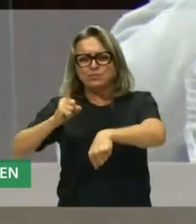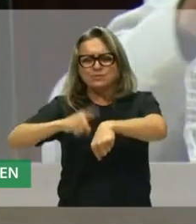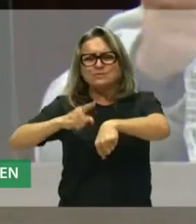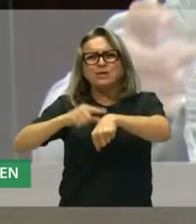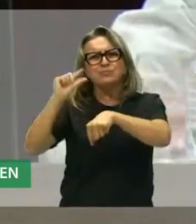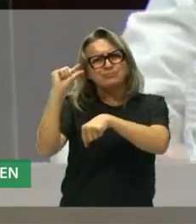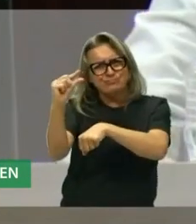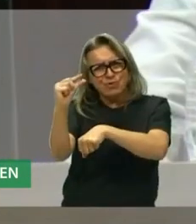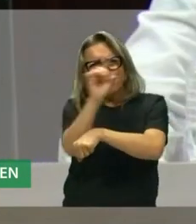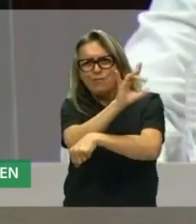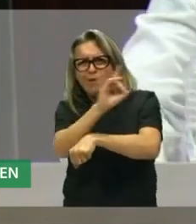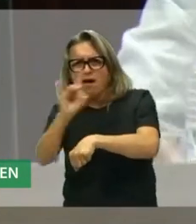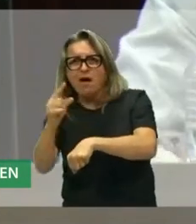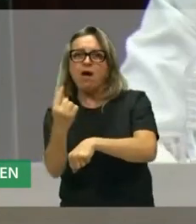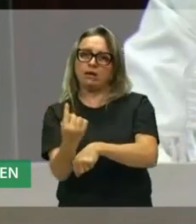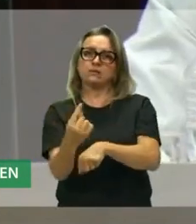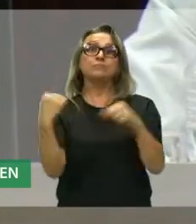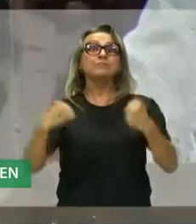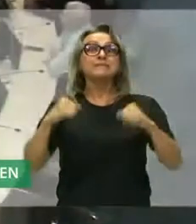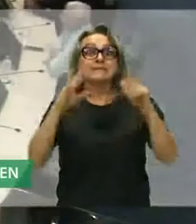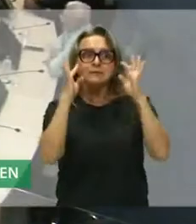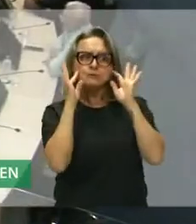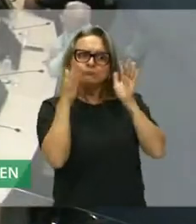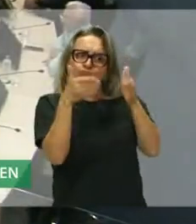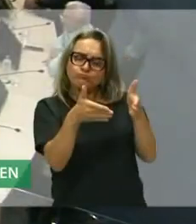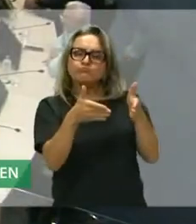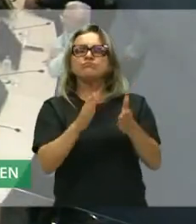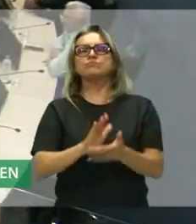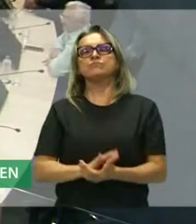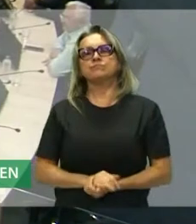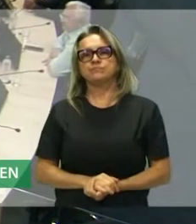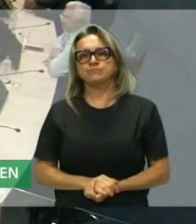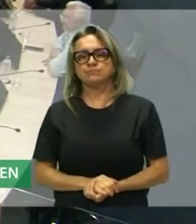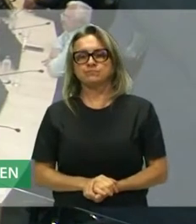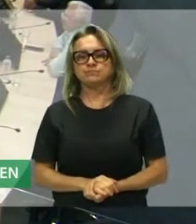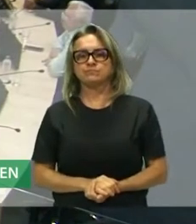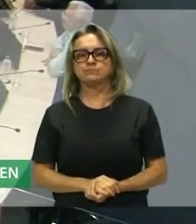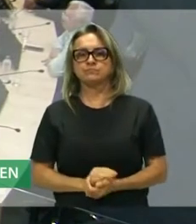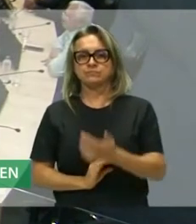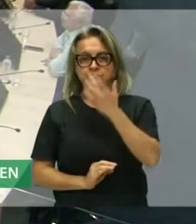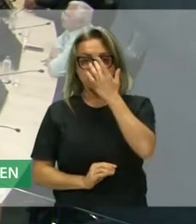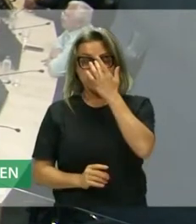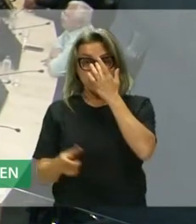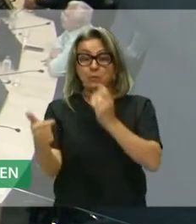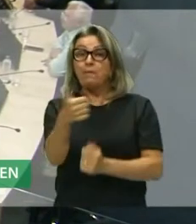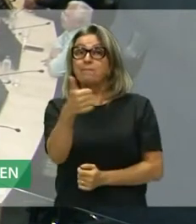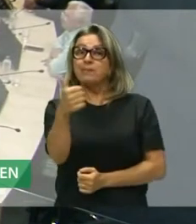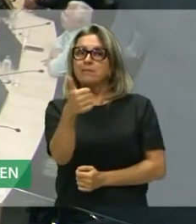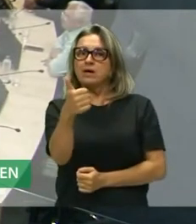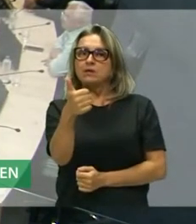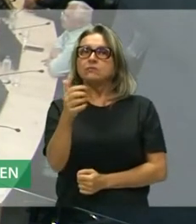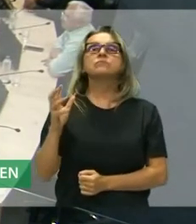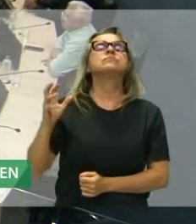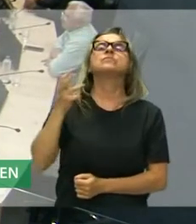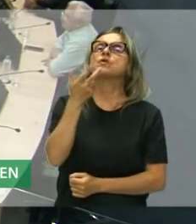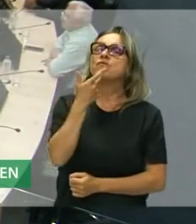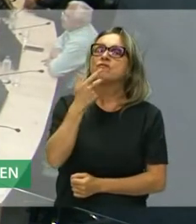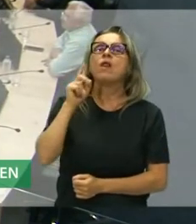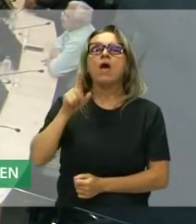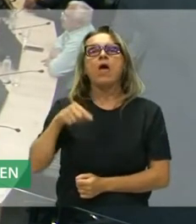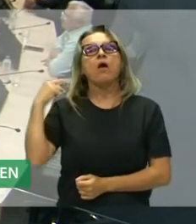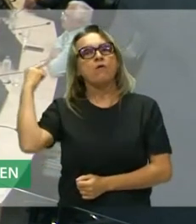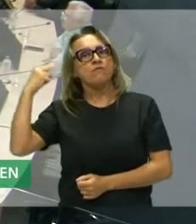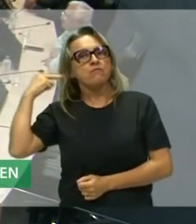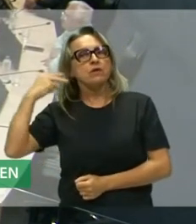um de nós. Tentemos ser, portanto, objetivos, por favor. O primeiro que nós ouviremos é o vereador Marcelo